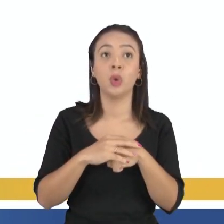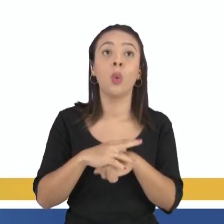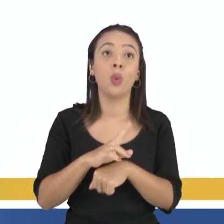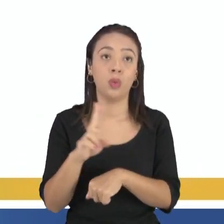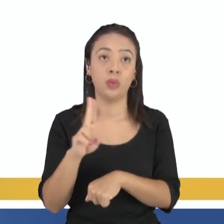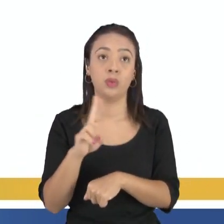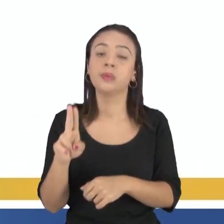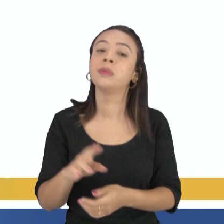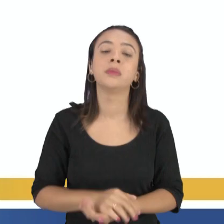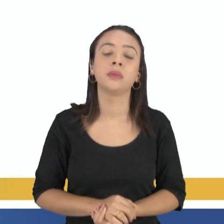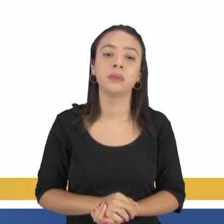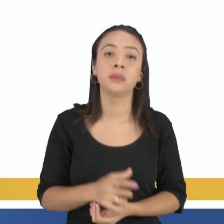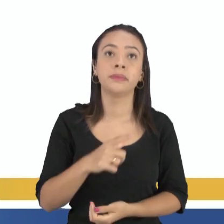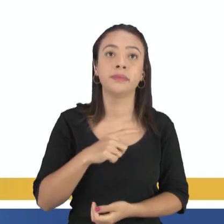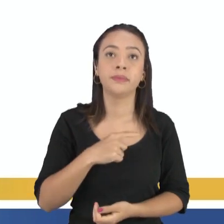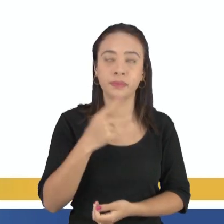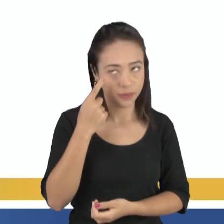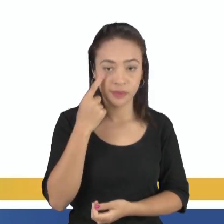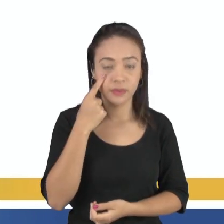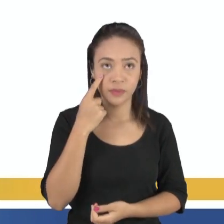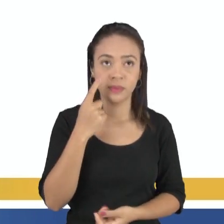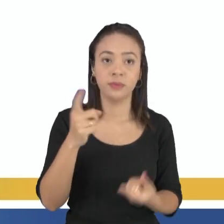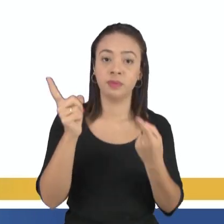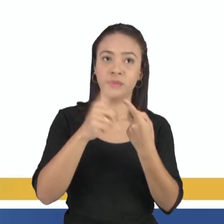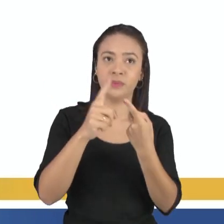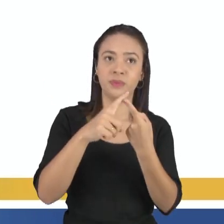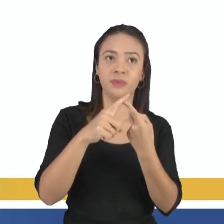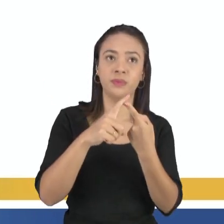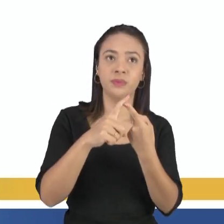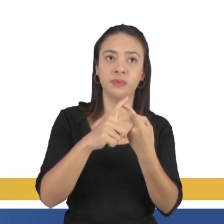bovis, a Mycobacterium